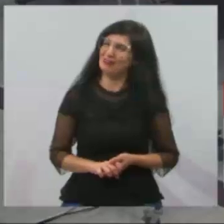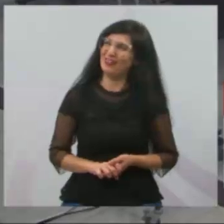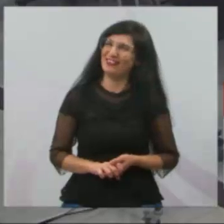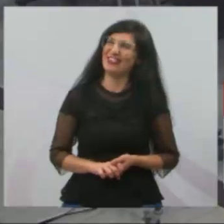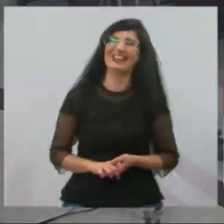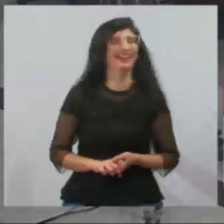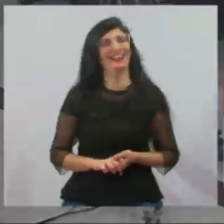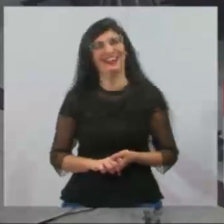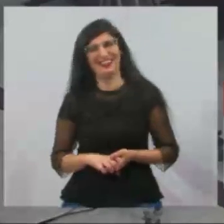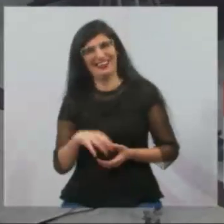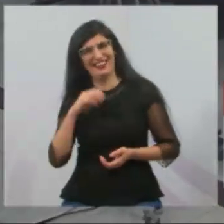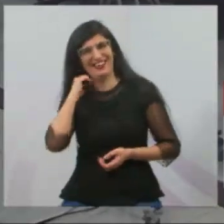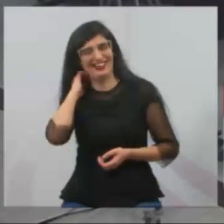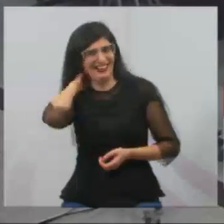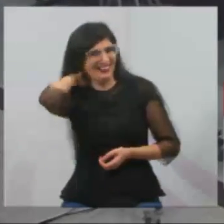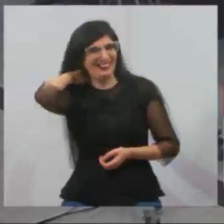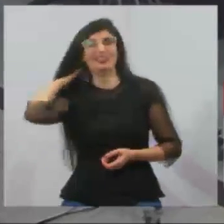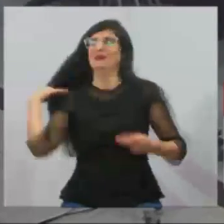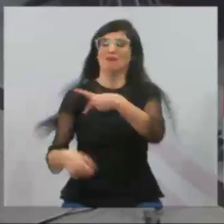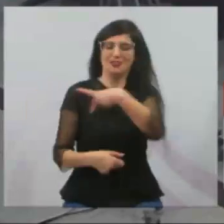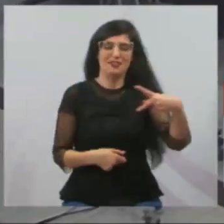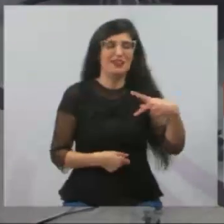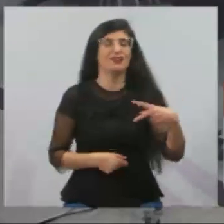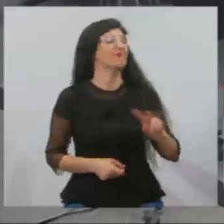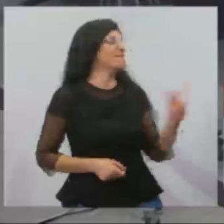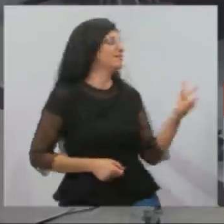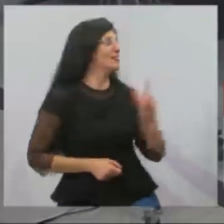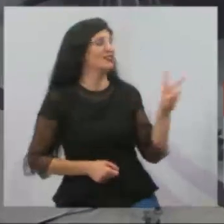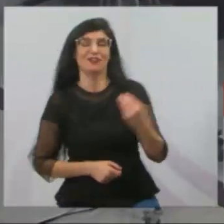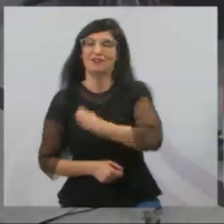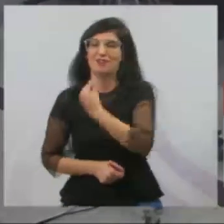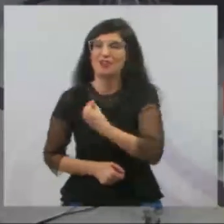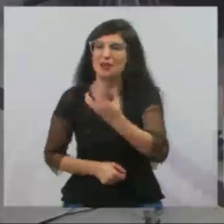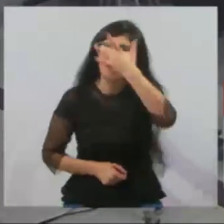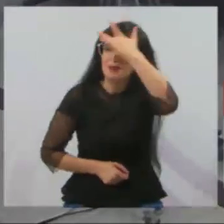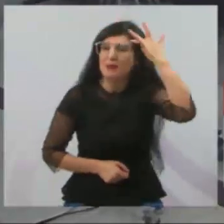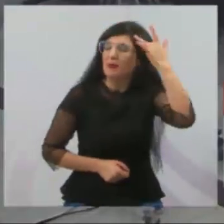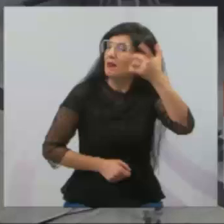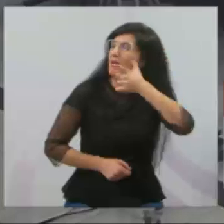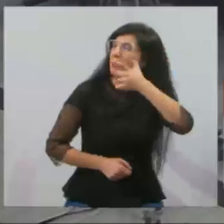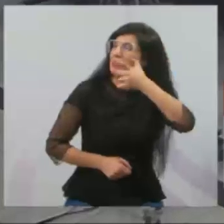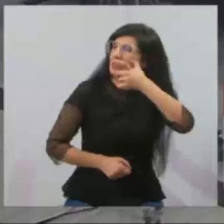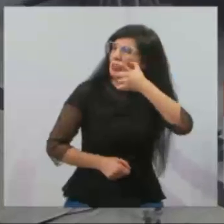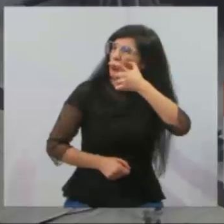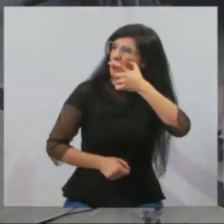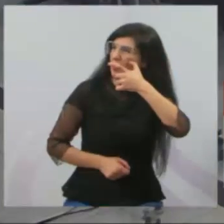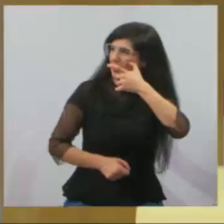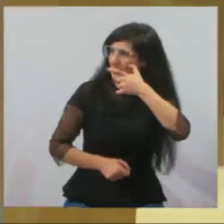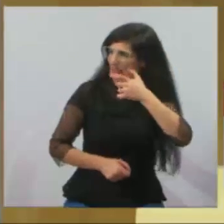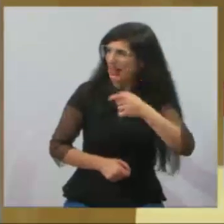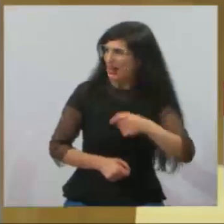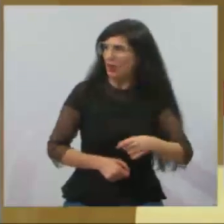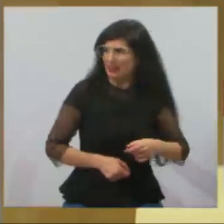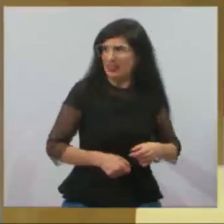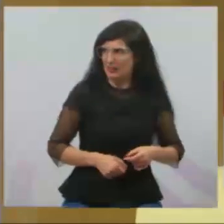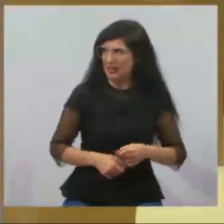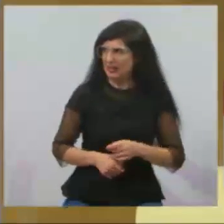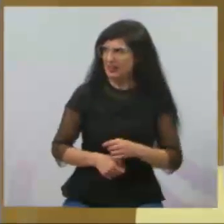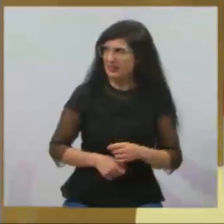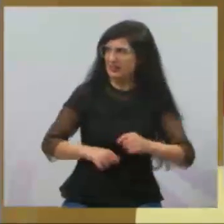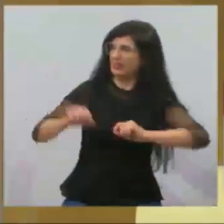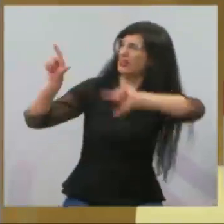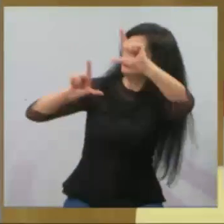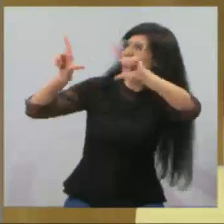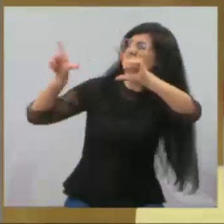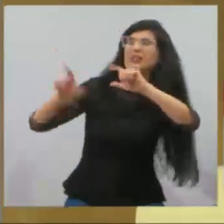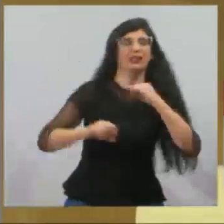Senhor presidente, senhoras e senhores vereadores, o público que nos assiste aí através da TV, da internet, do